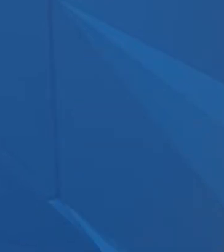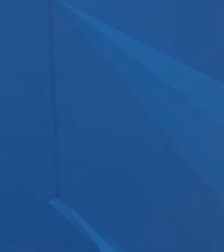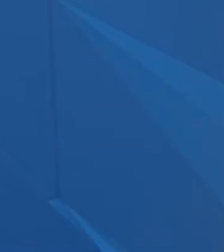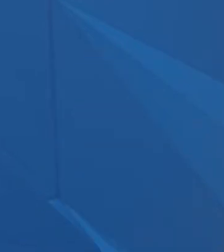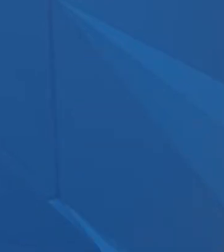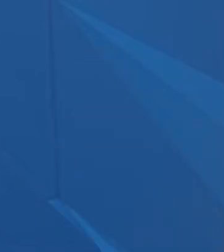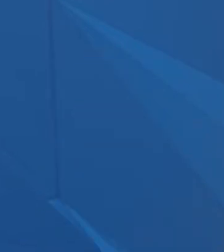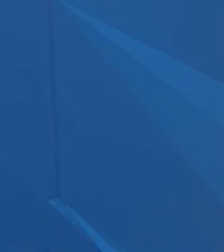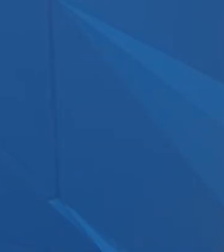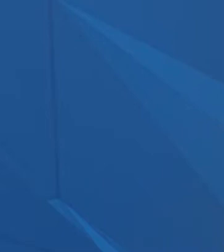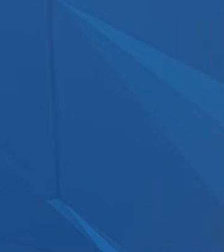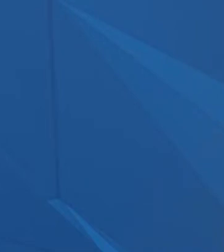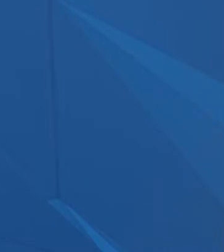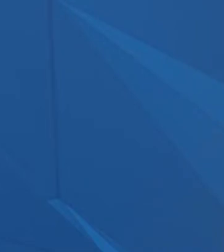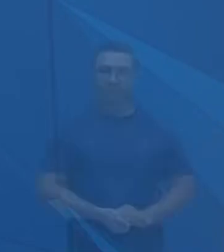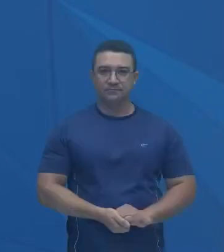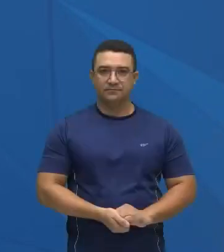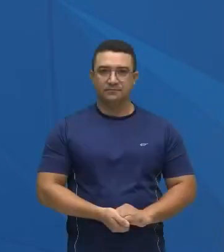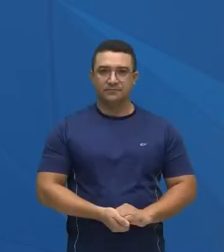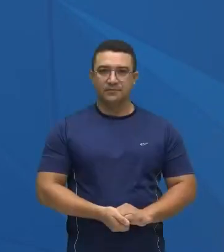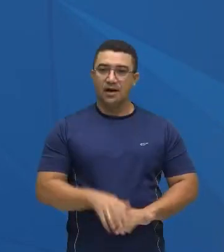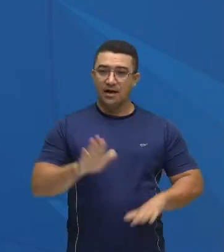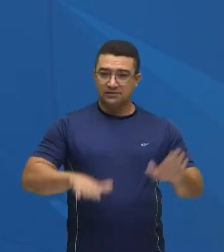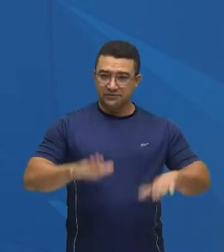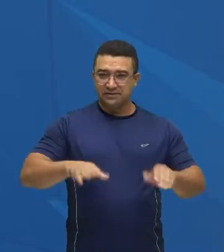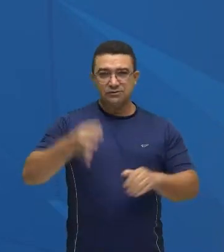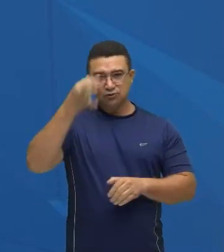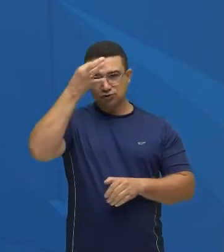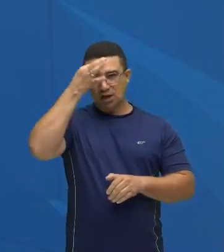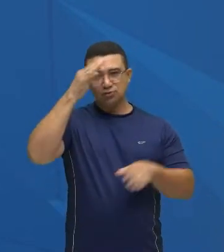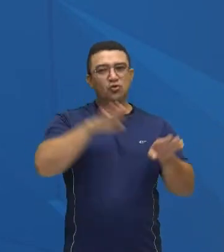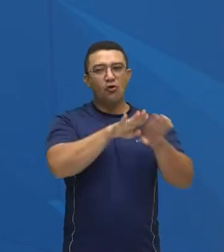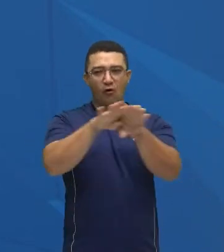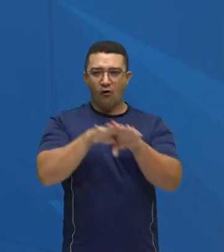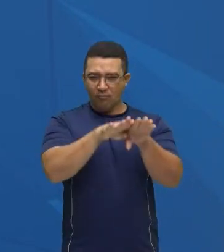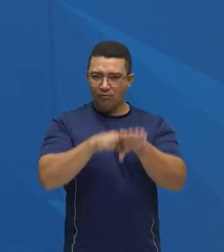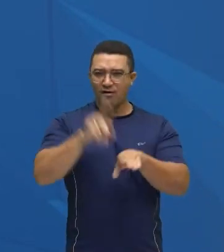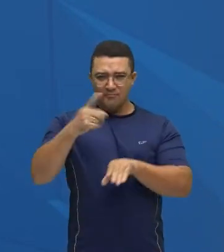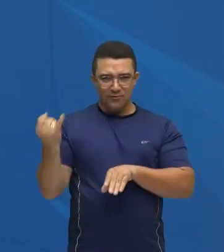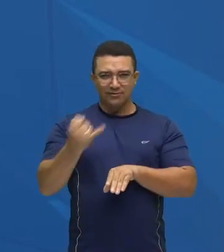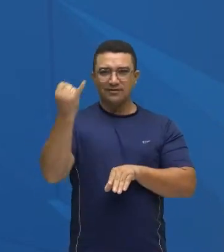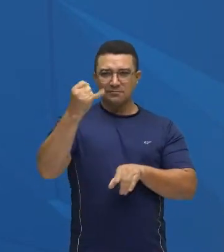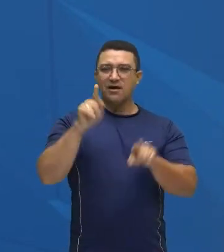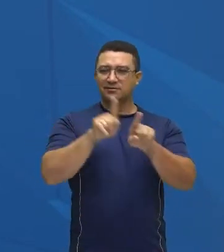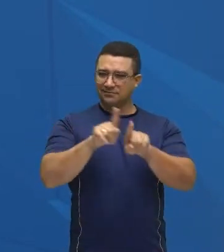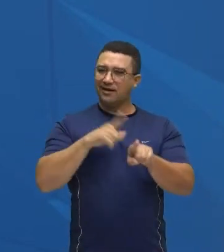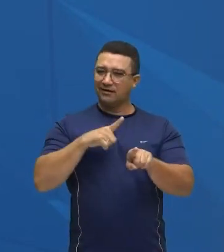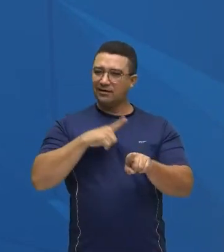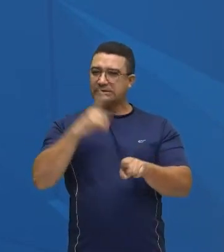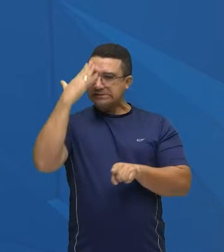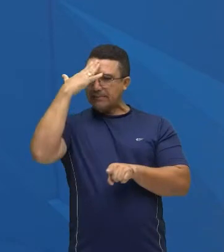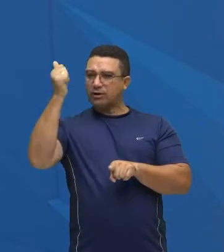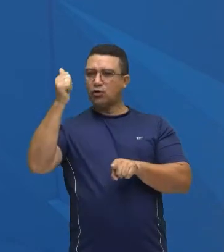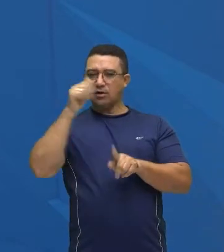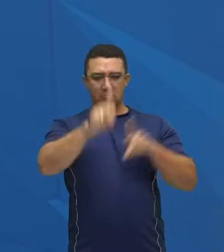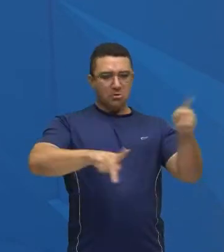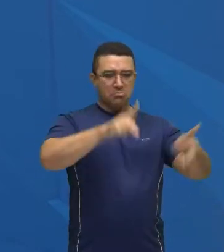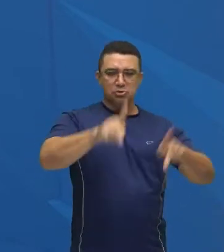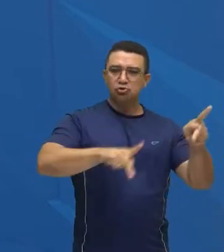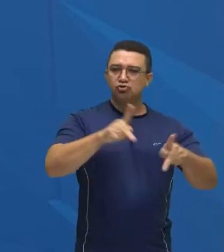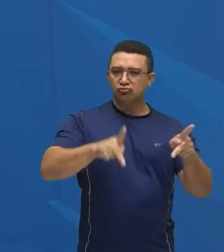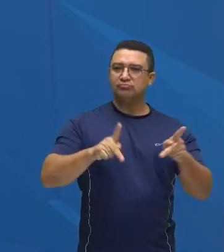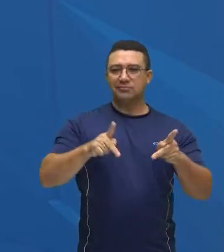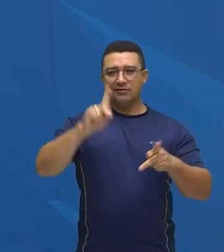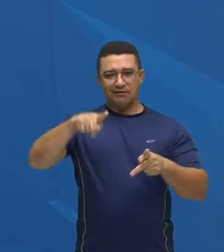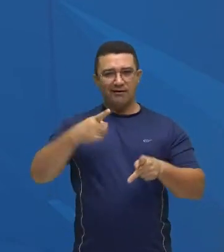compreender como ele iniciou, mas que traz aí uma sabedoria popular que é muito interessante, que a gente vivencia no nosso dia a dia através